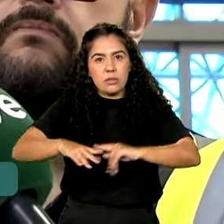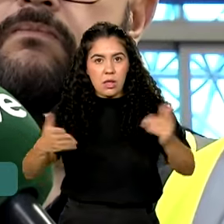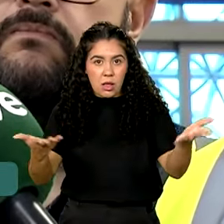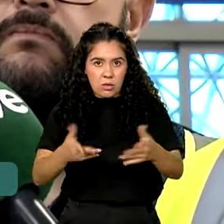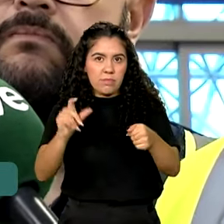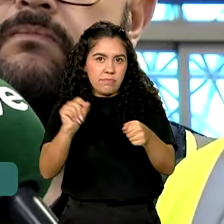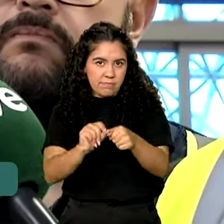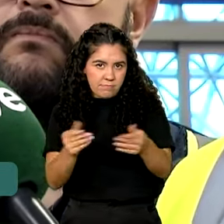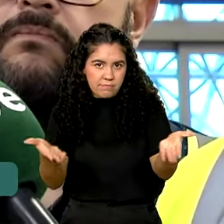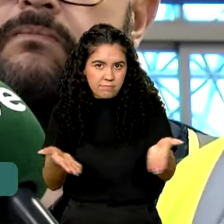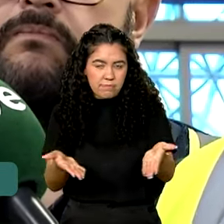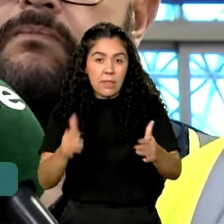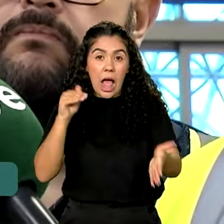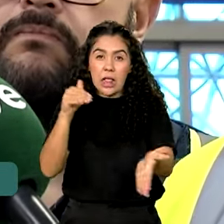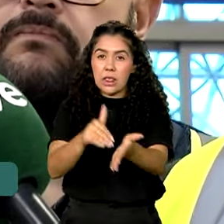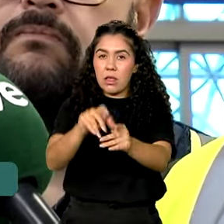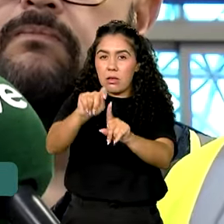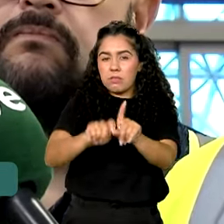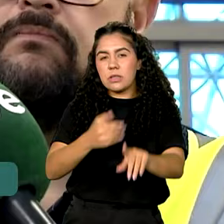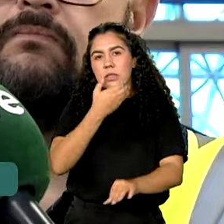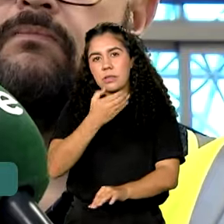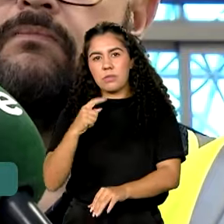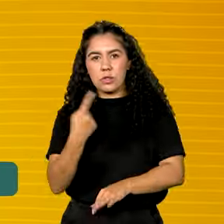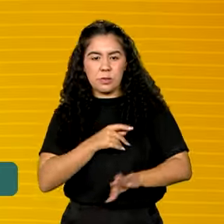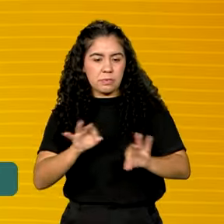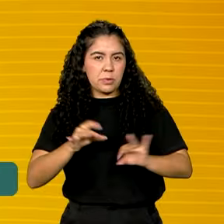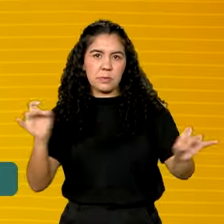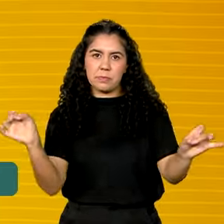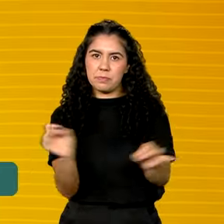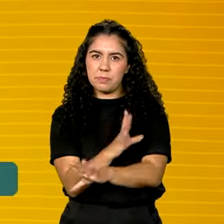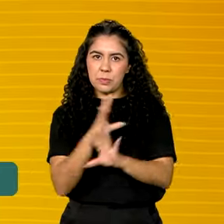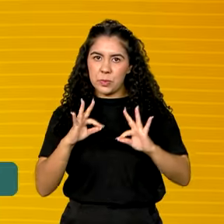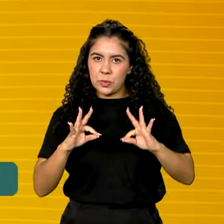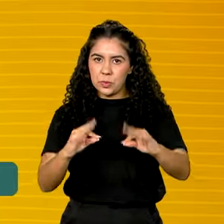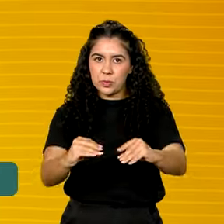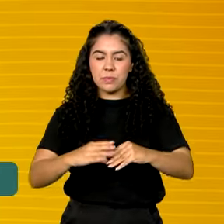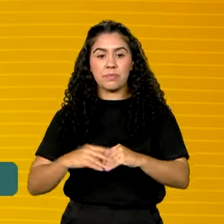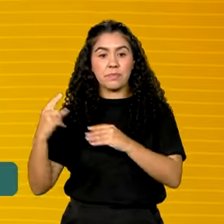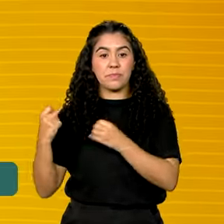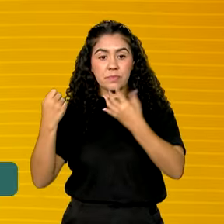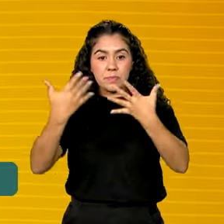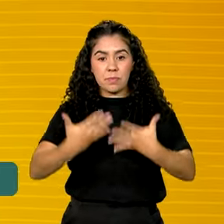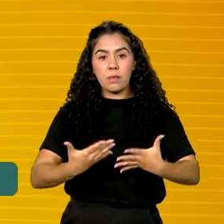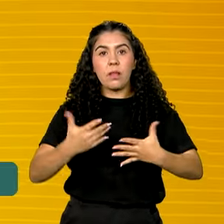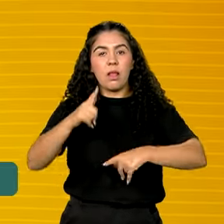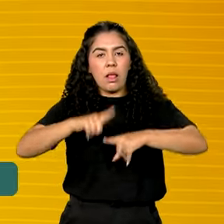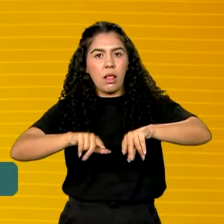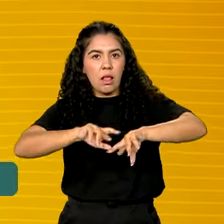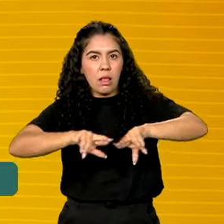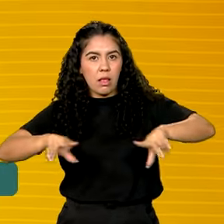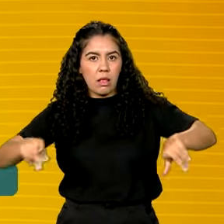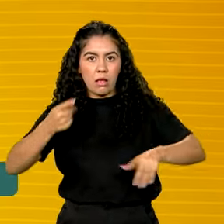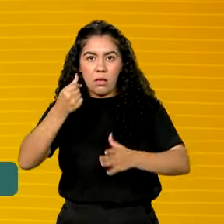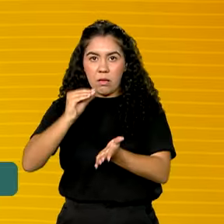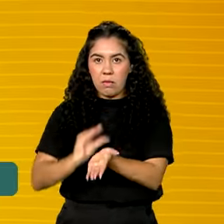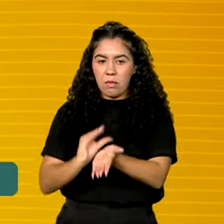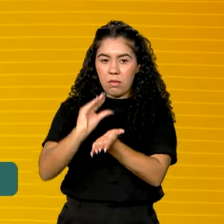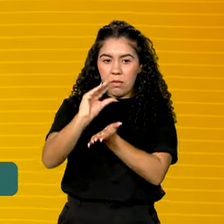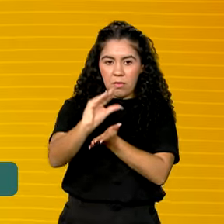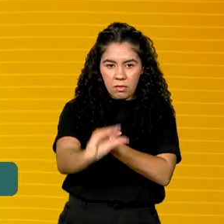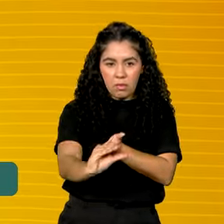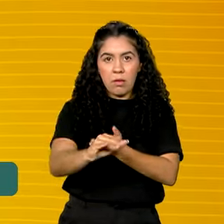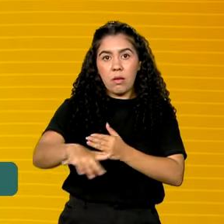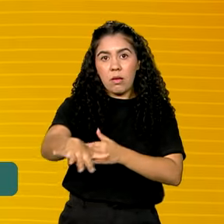nesse momento e até dezembro a gente planeja ter tudo pronto. Os recursos para a execução da reforma, após a inundação causada